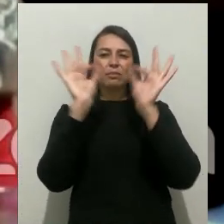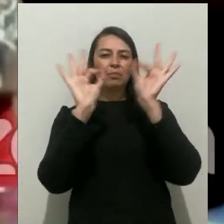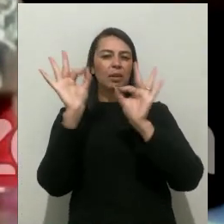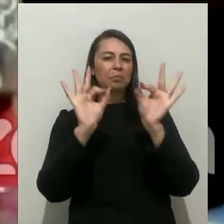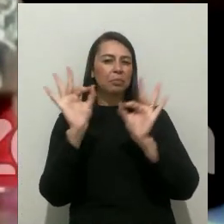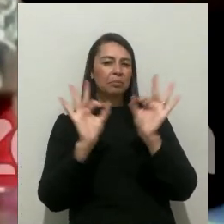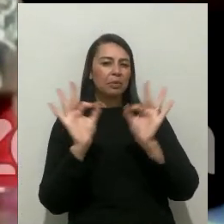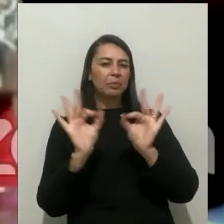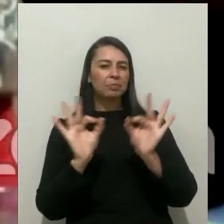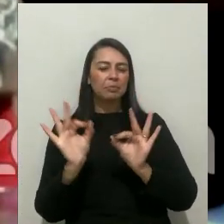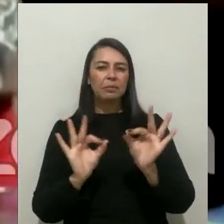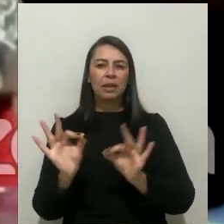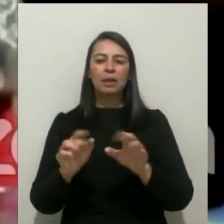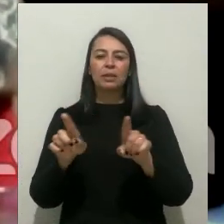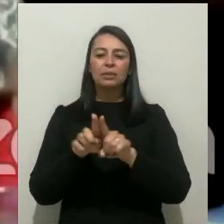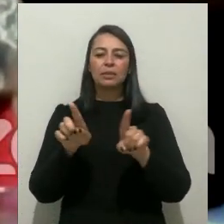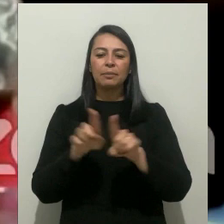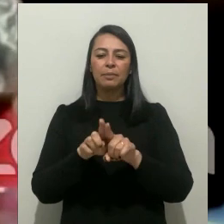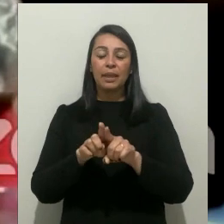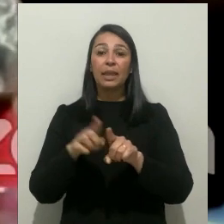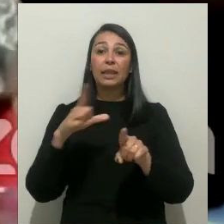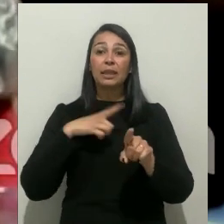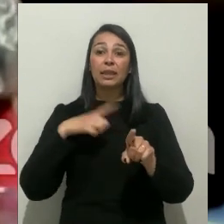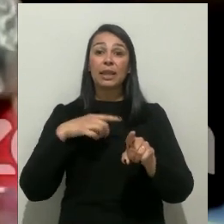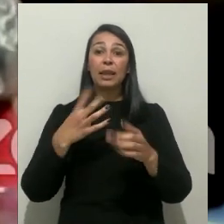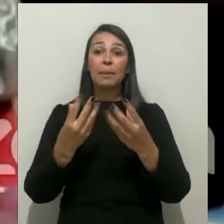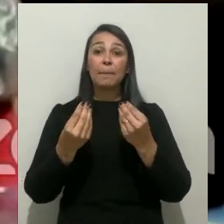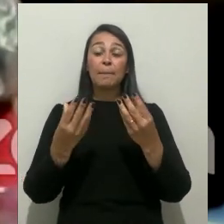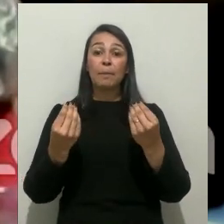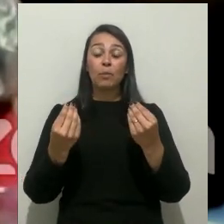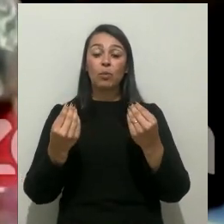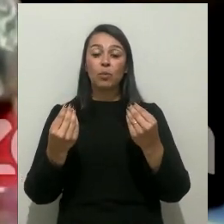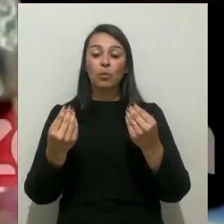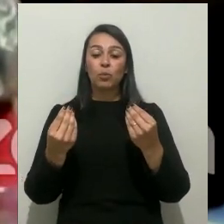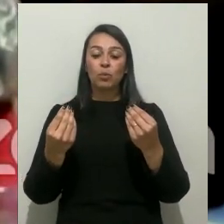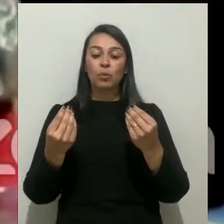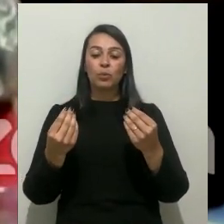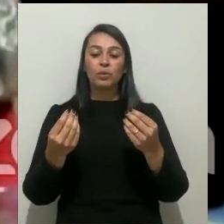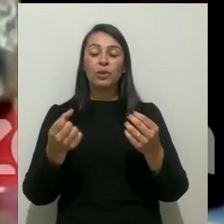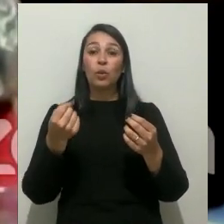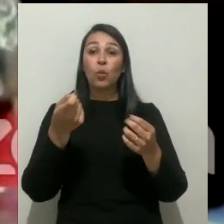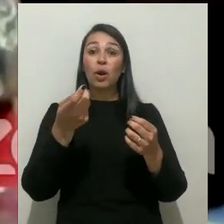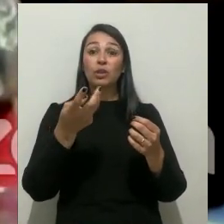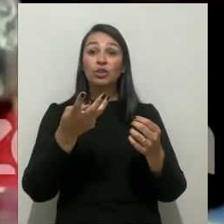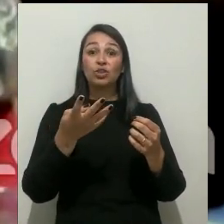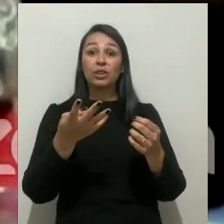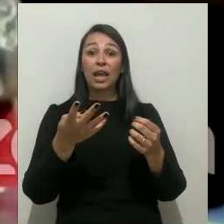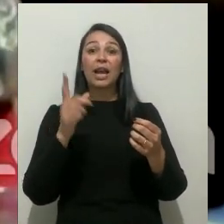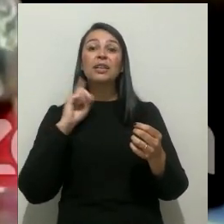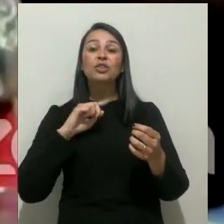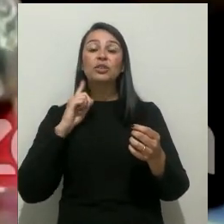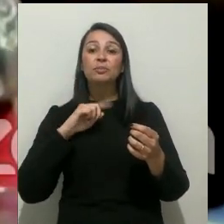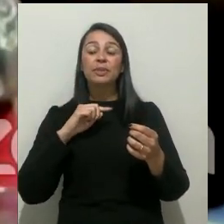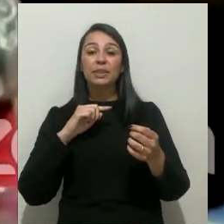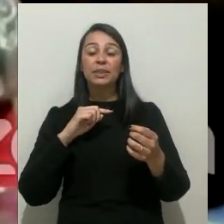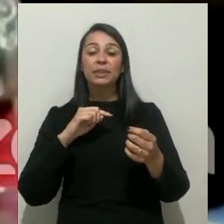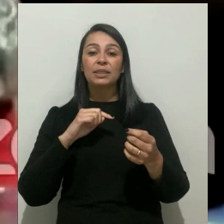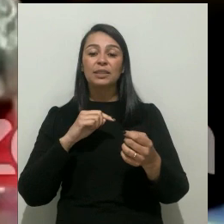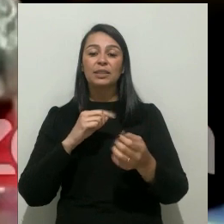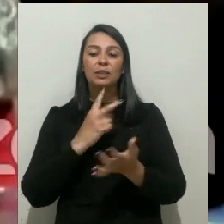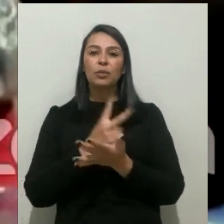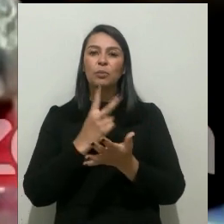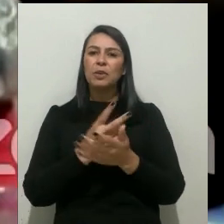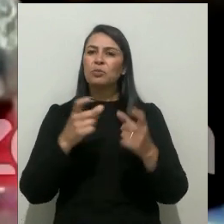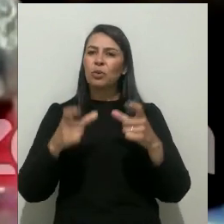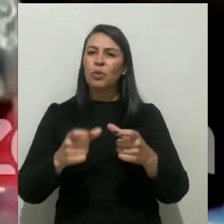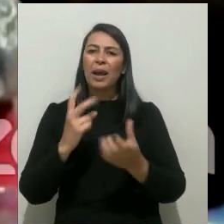isso. A gente tem uma quantidade imensa nesse país, lá em Minas, quer dizer, a quantidade da jazidas é grande, né? No mesmo lugar, a mesma